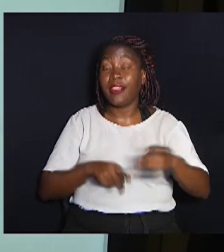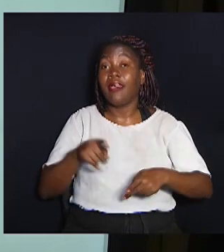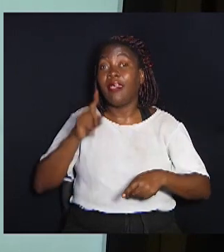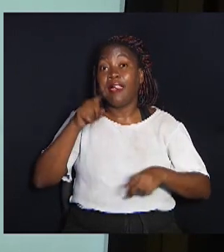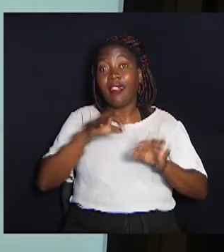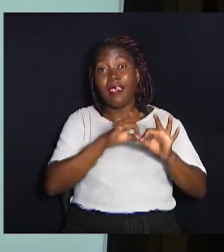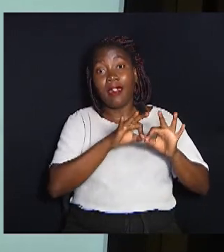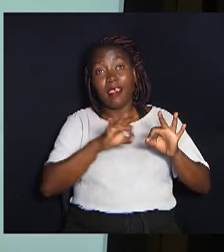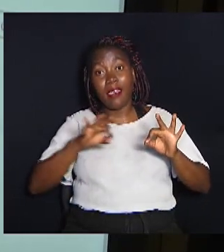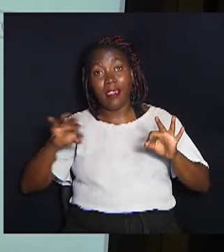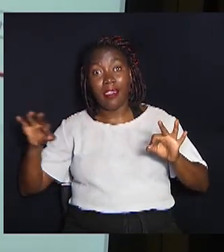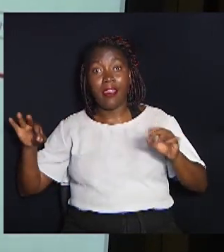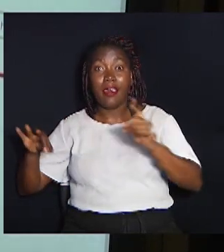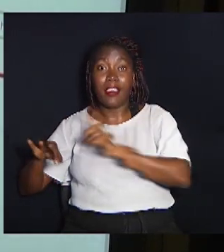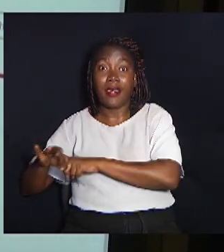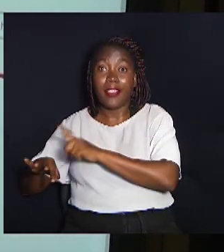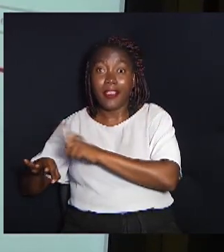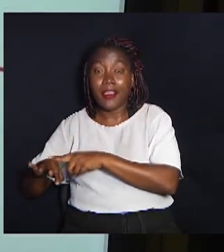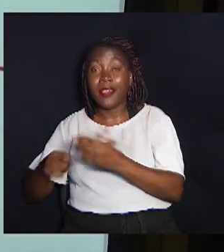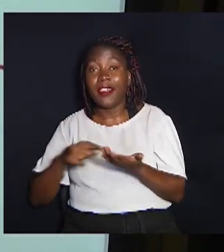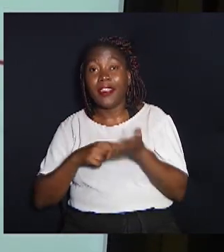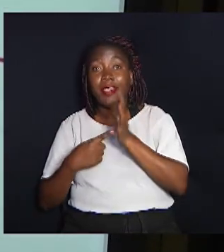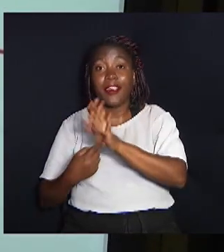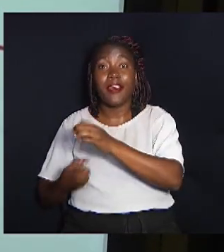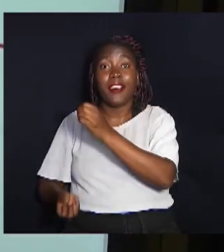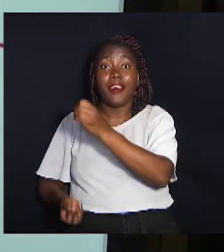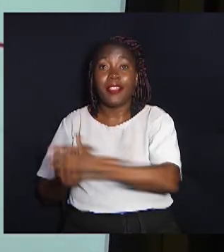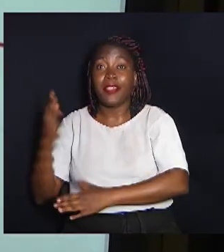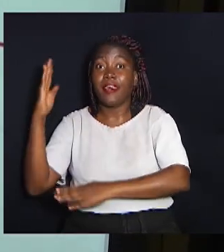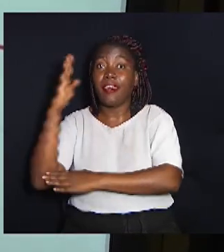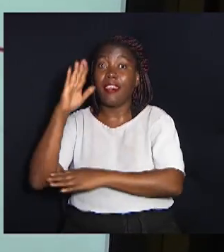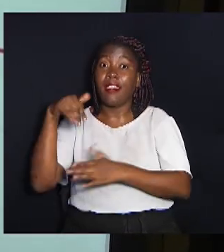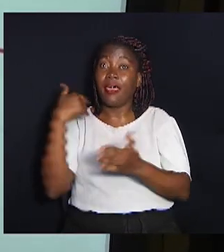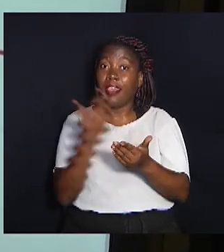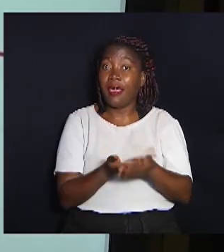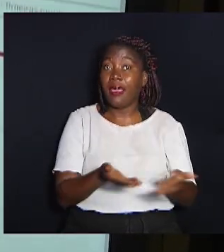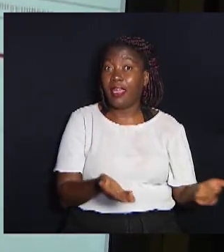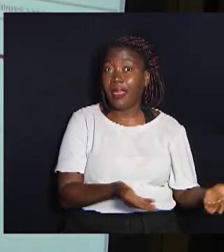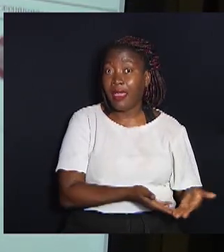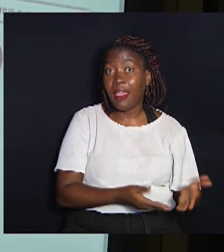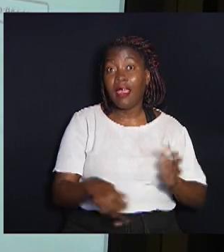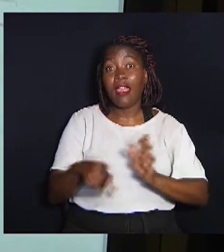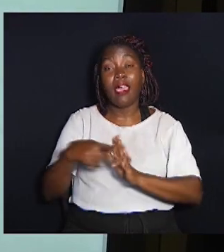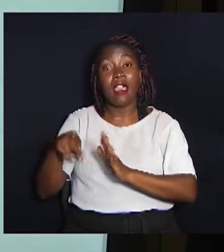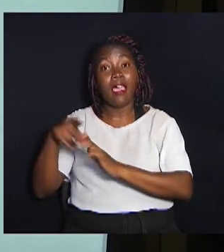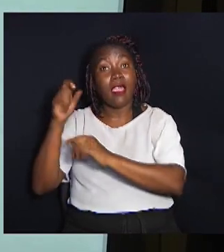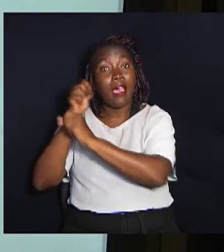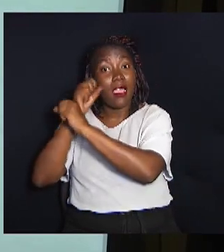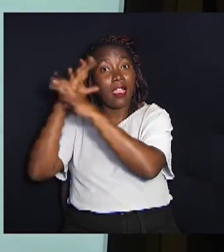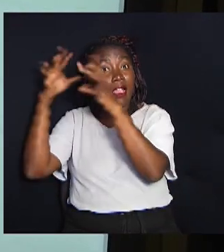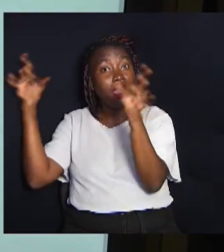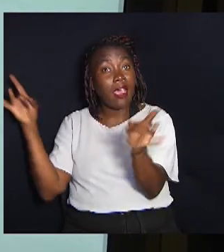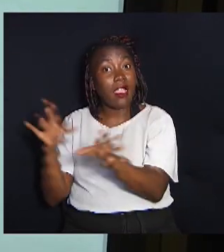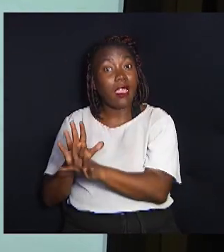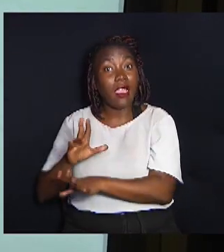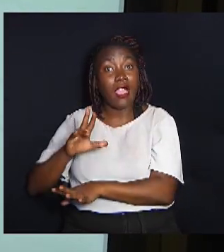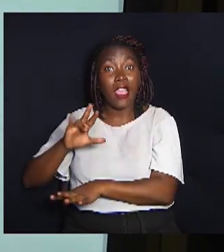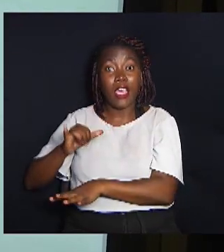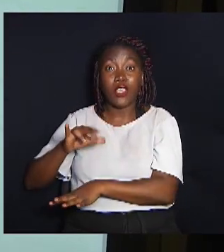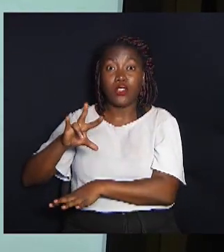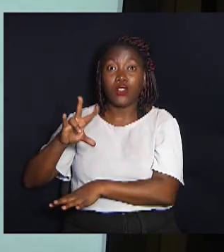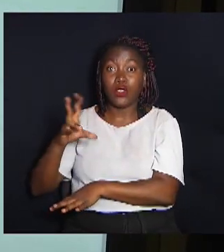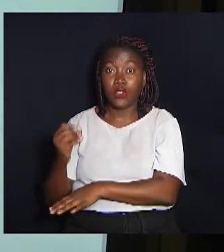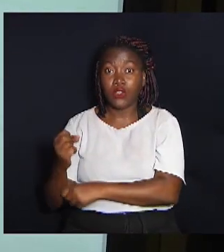tempo, retratando o surgimento da Câmara até os dias atuais. O projeto está previsto para ser concluído em julho de